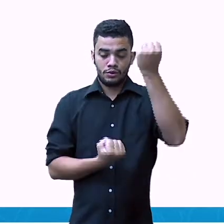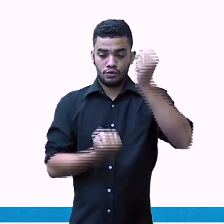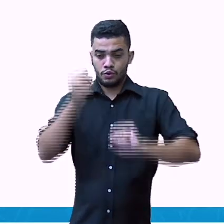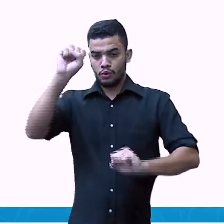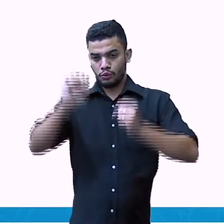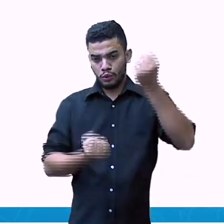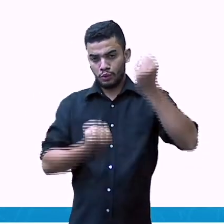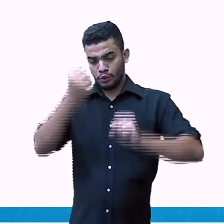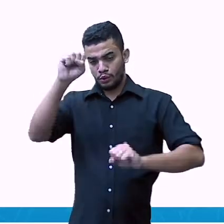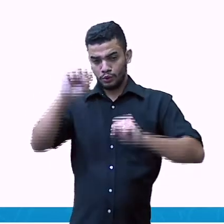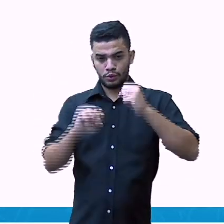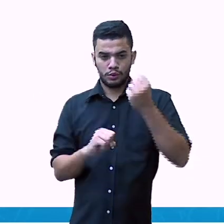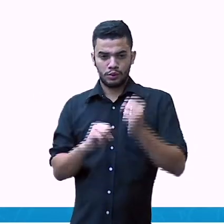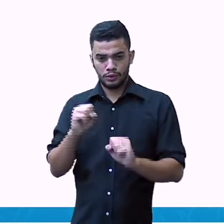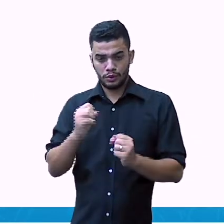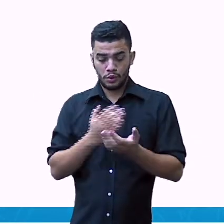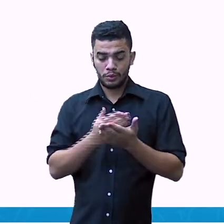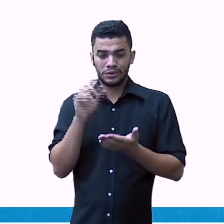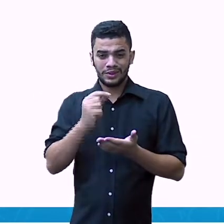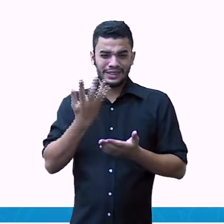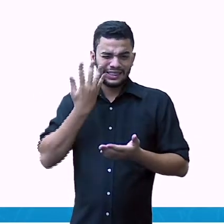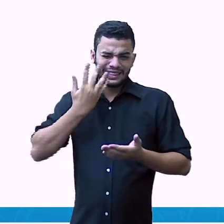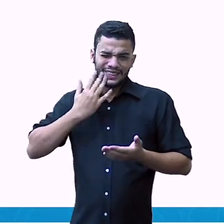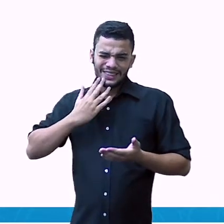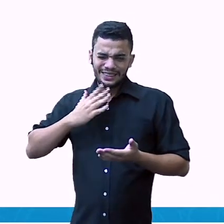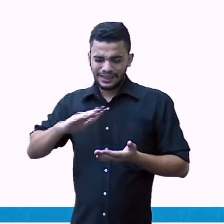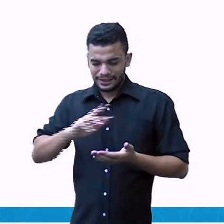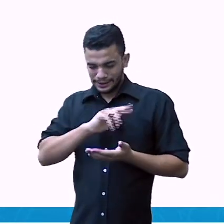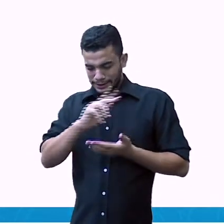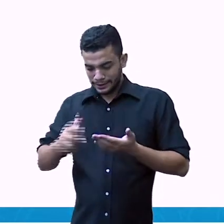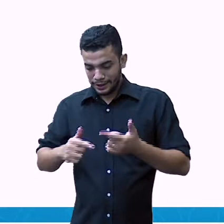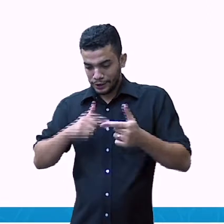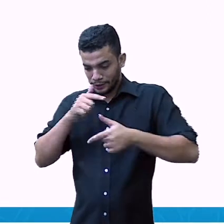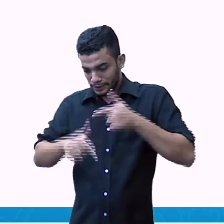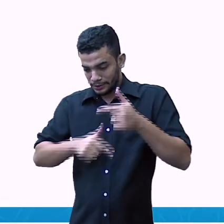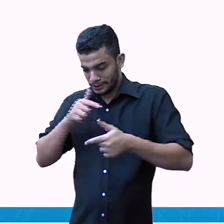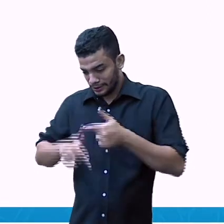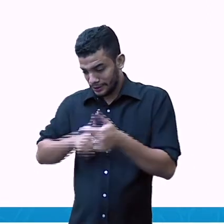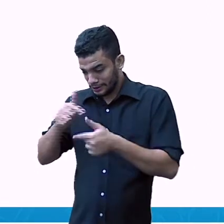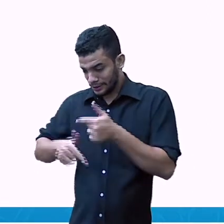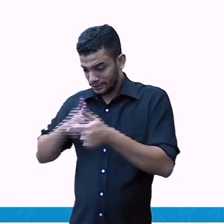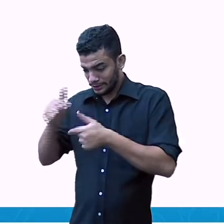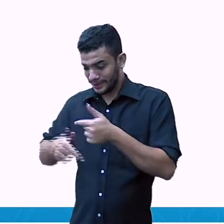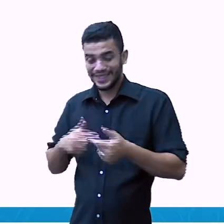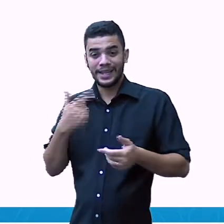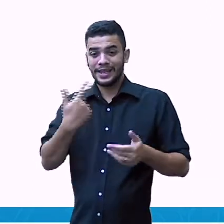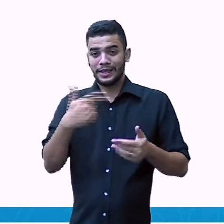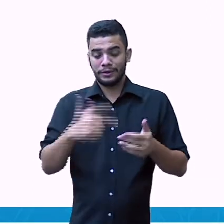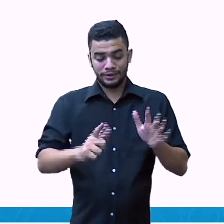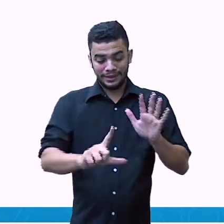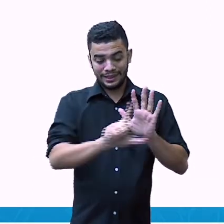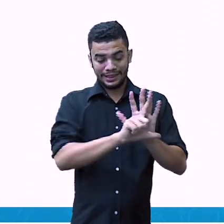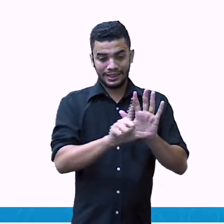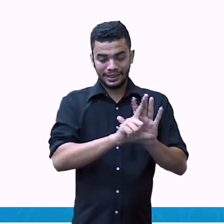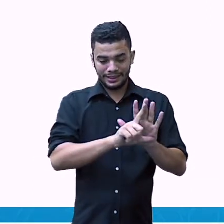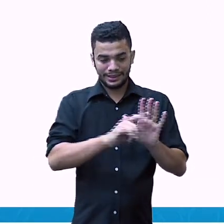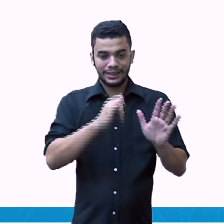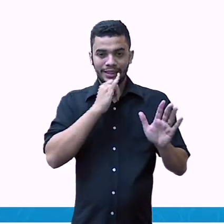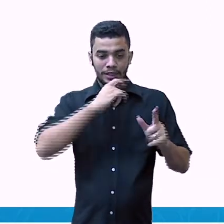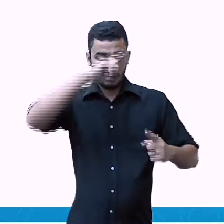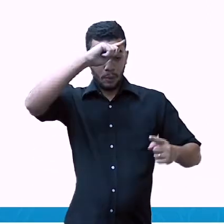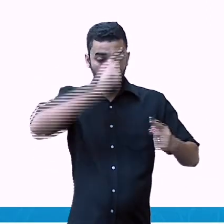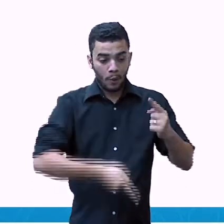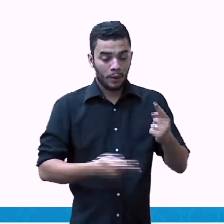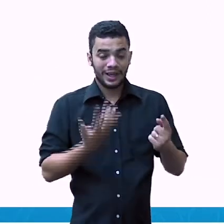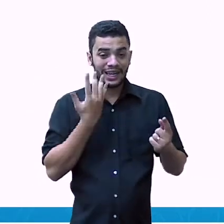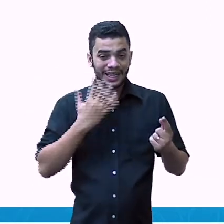que proibissem o trabalho infantil. No Brasil, até o começo do século XX, as indústrias também